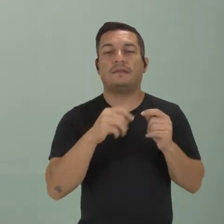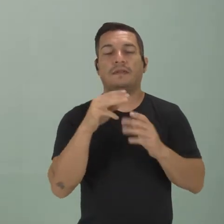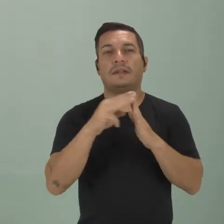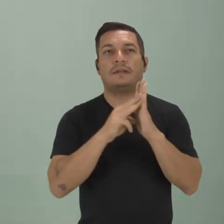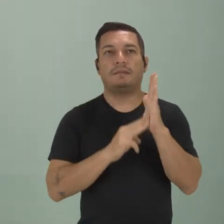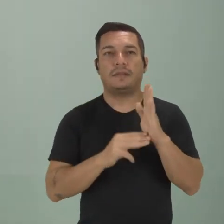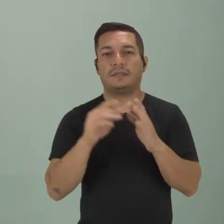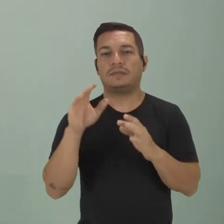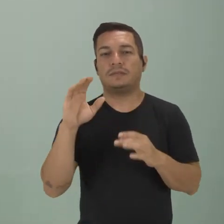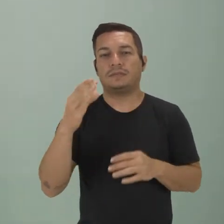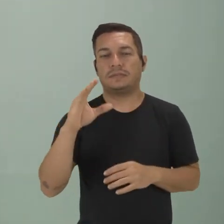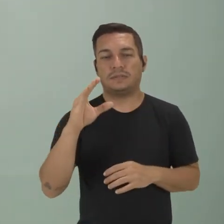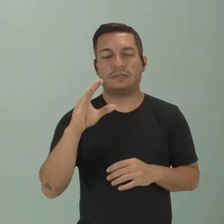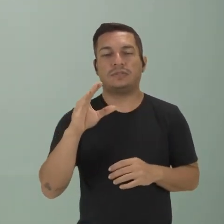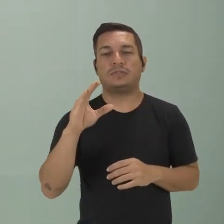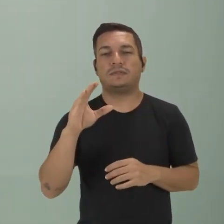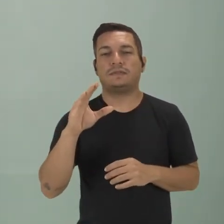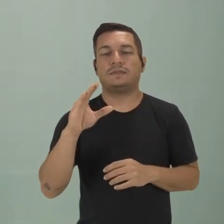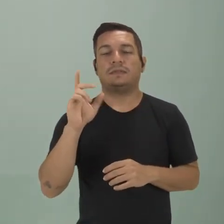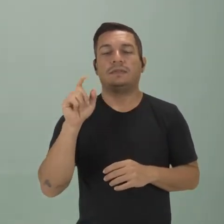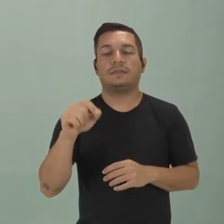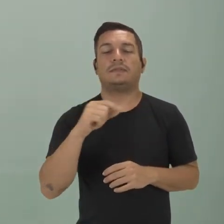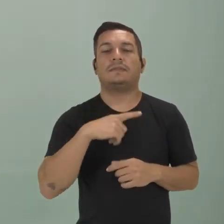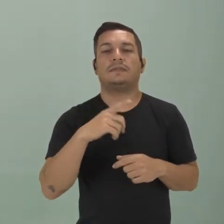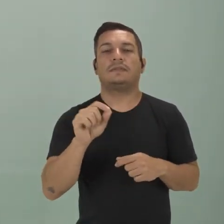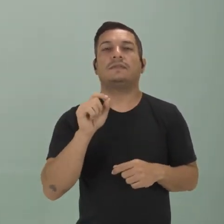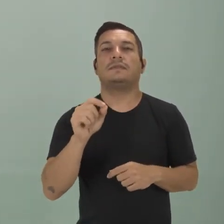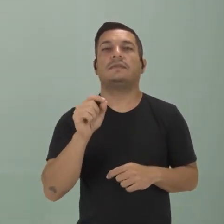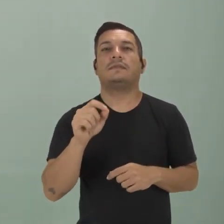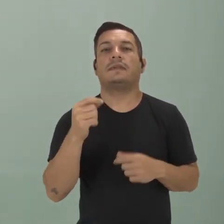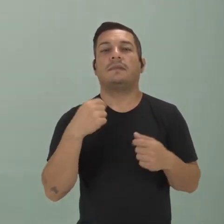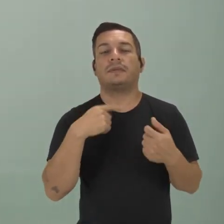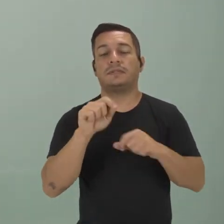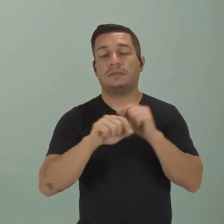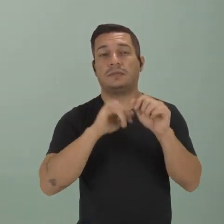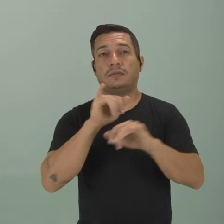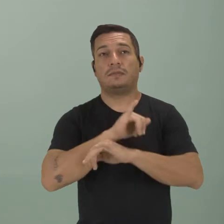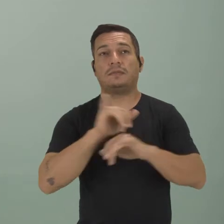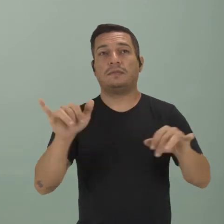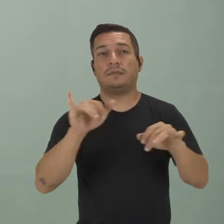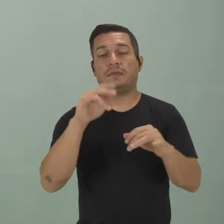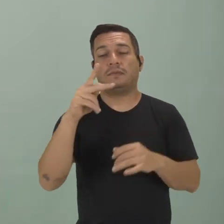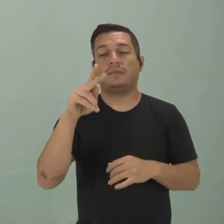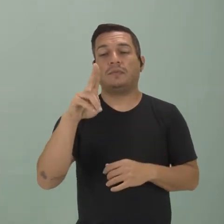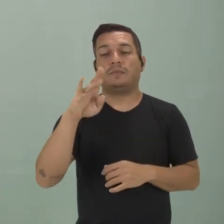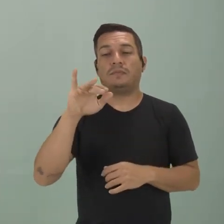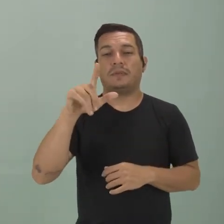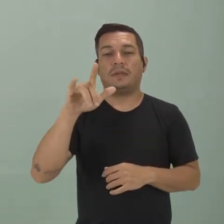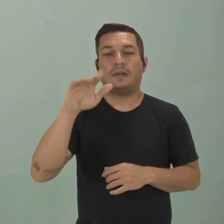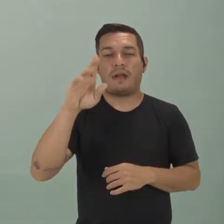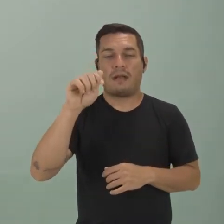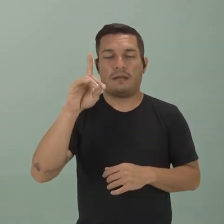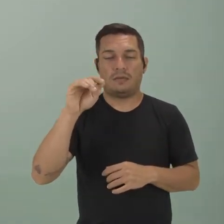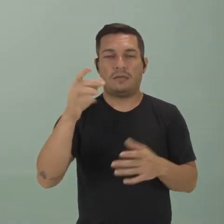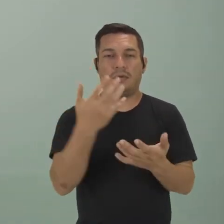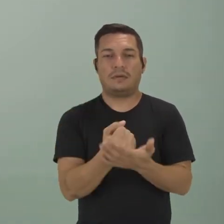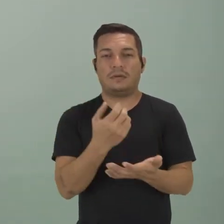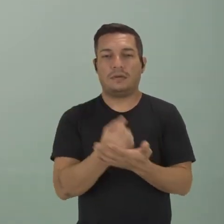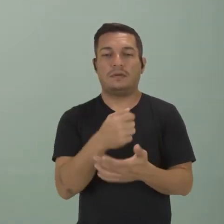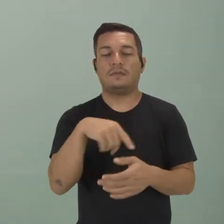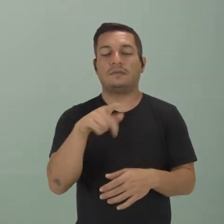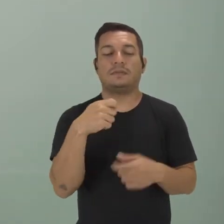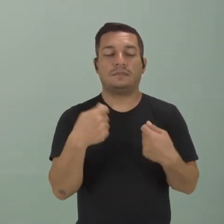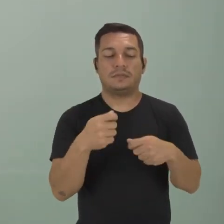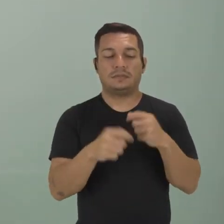gente fala de método científico, o método científico ele tem que ser algo publicado, ele tem que ser algo